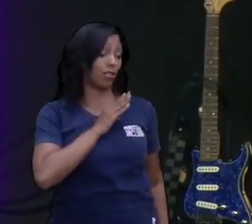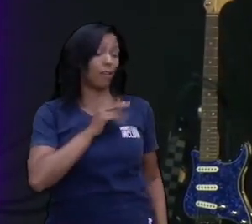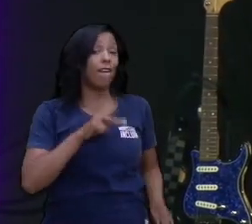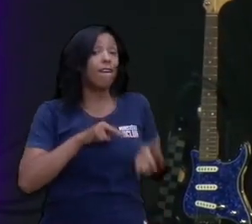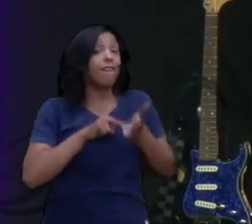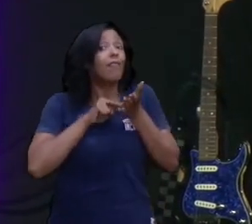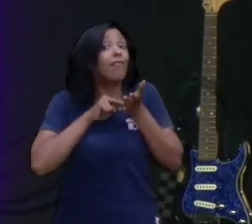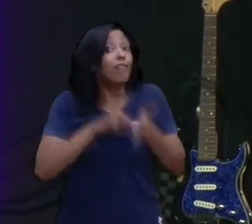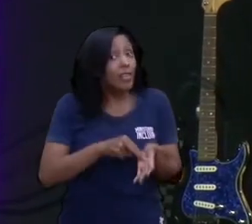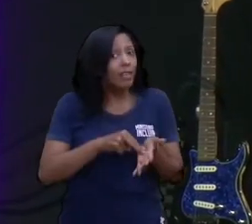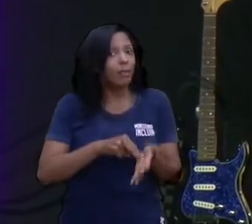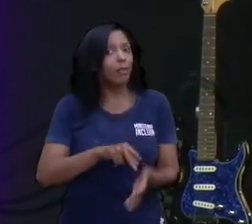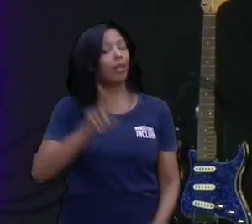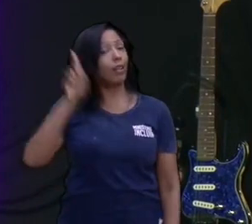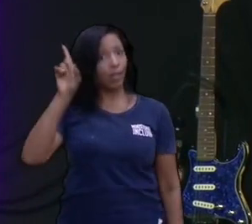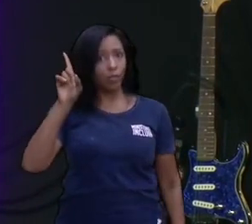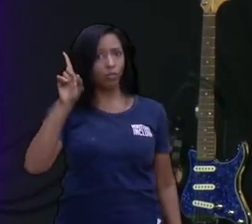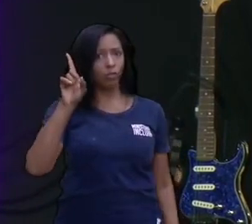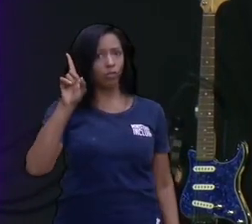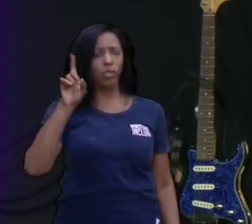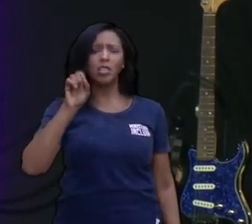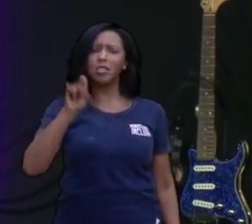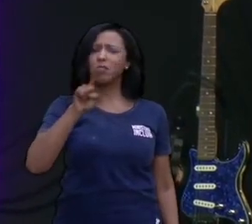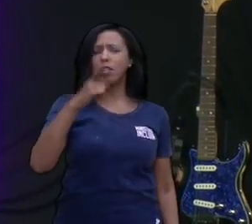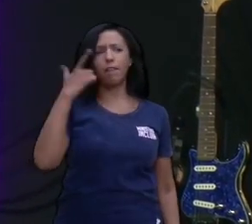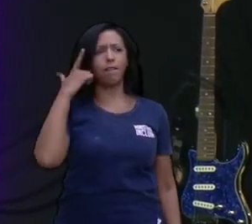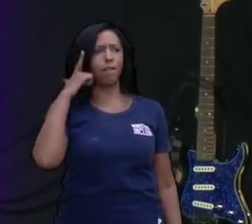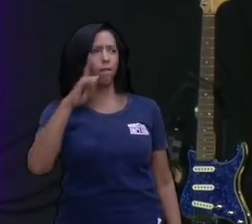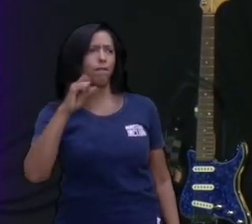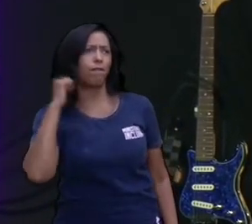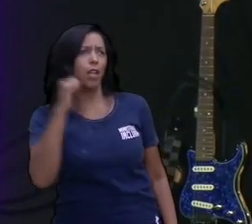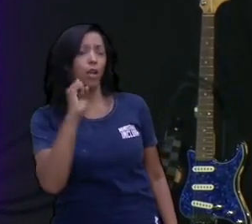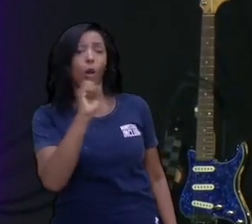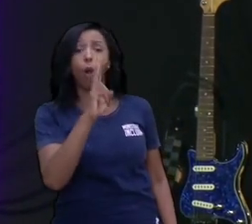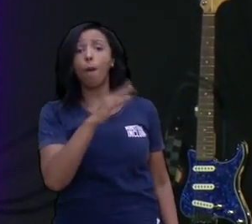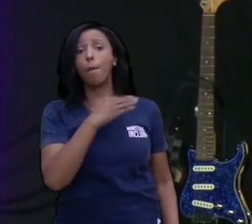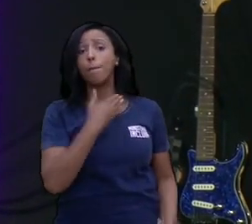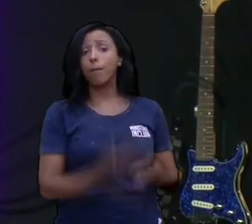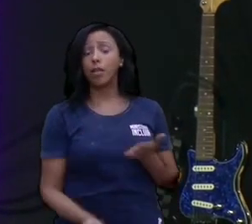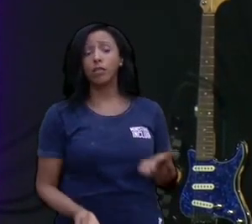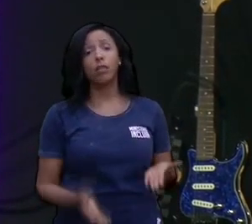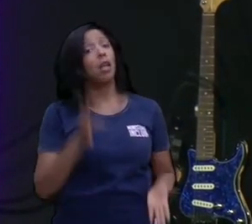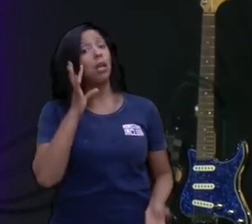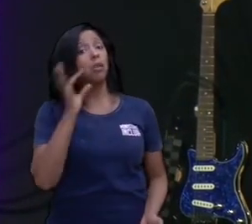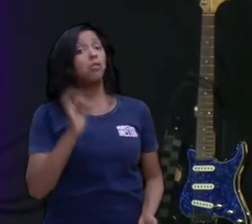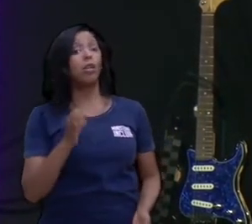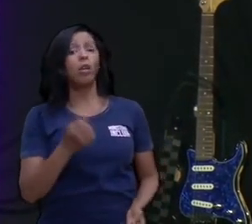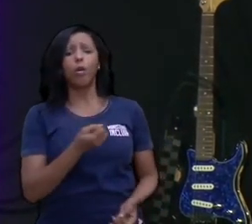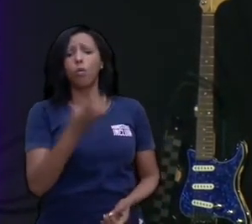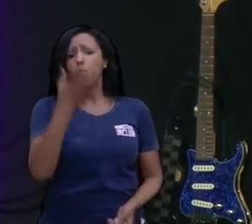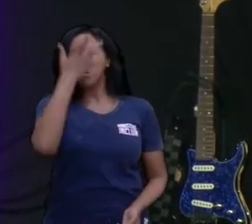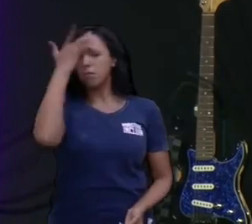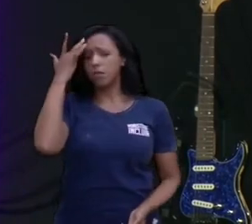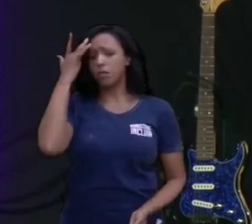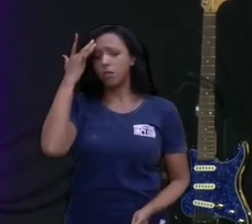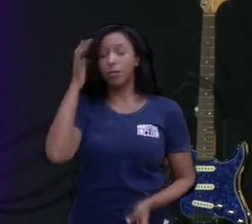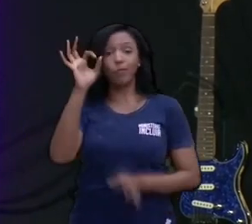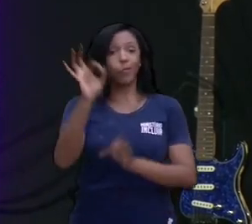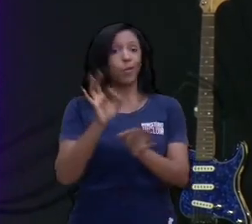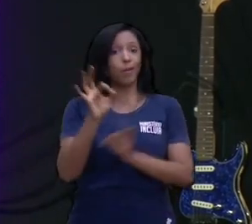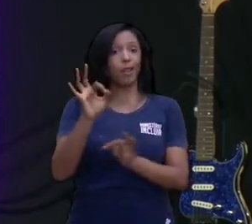vitória só isso eu não sei quanto é que estou preparando para ser bilionários eu não sei eu não sei se tem alguém que já